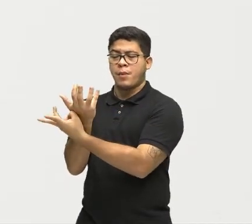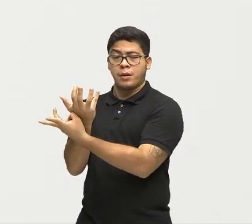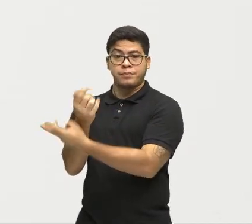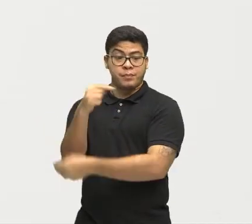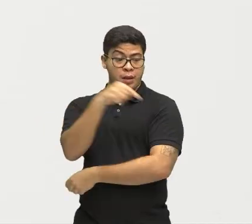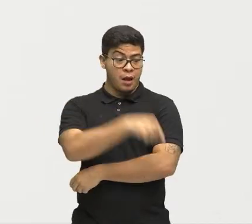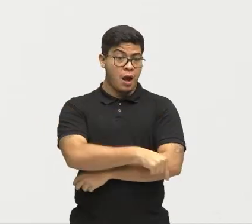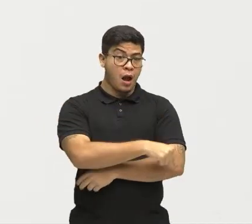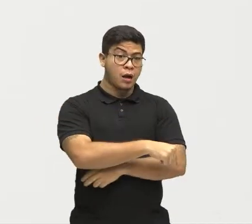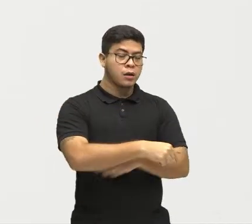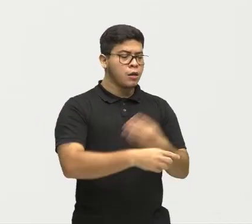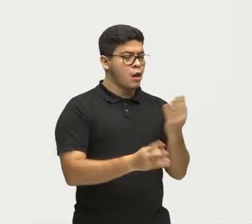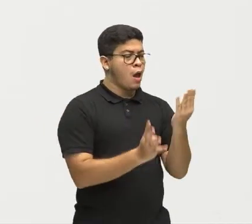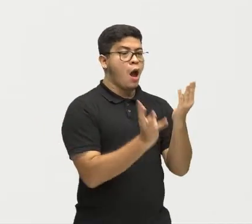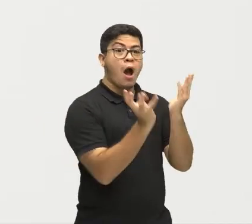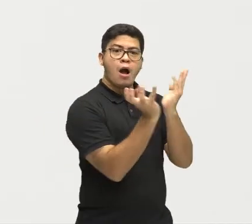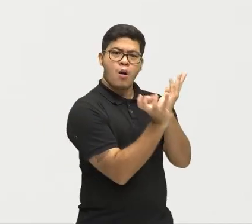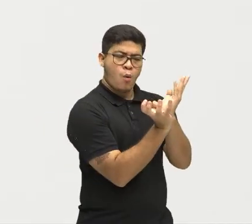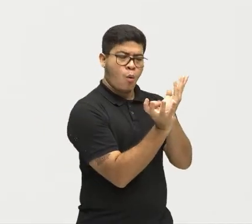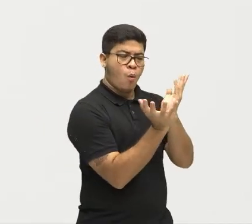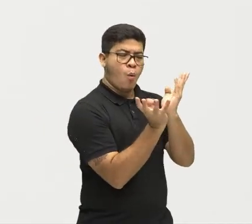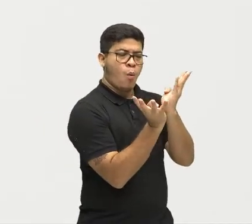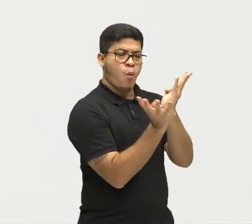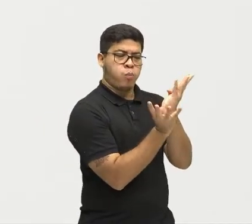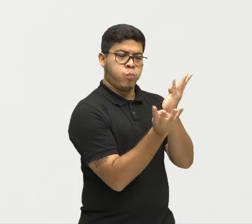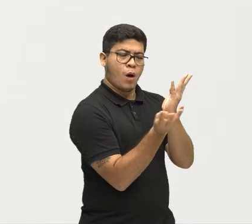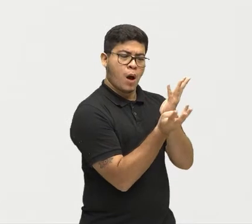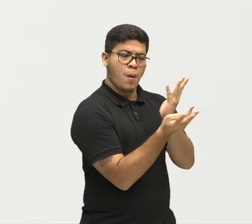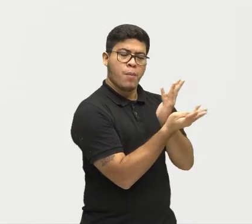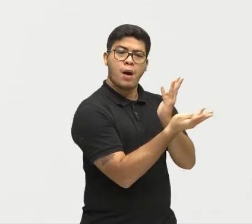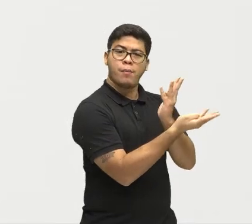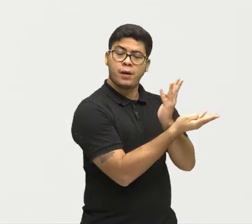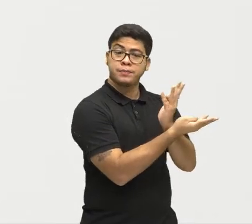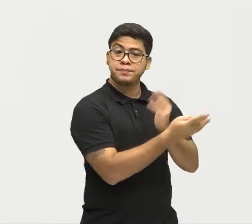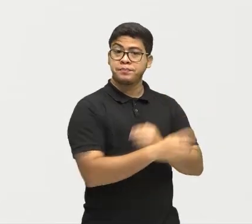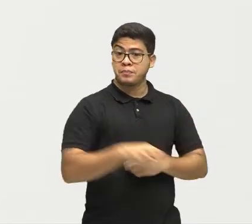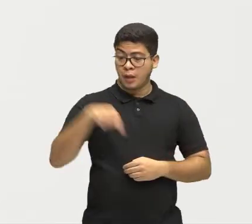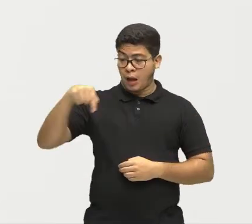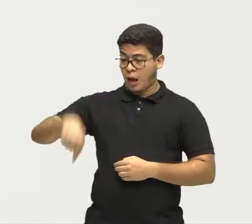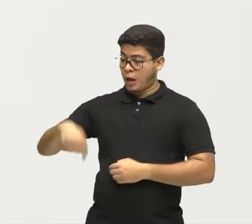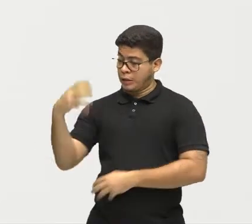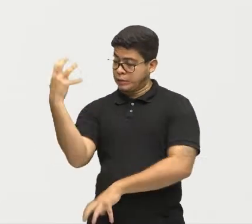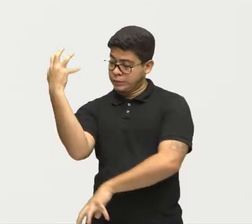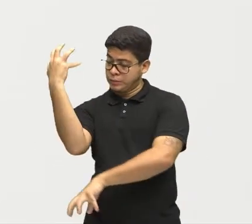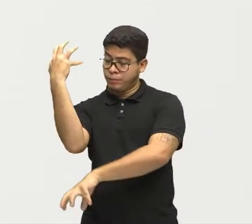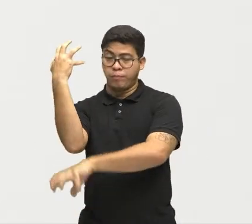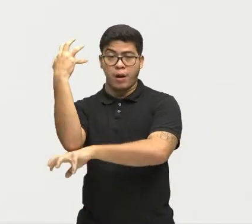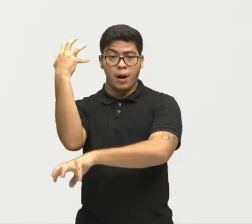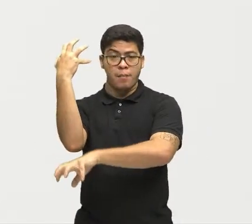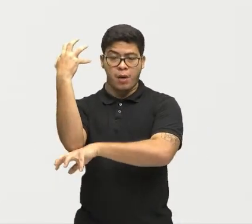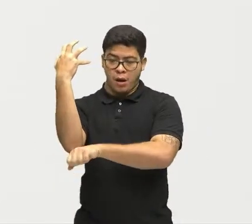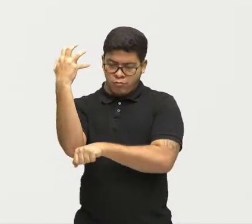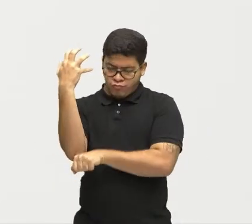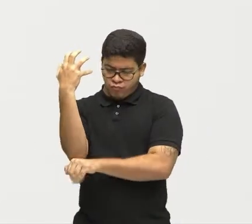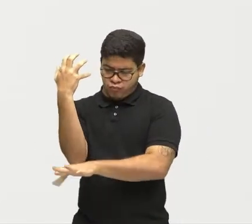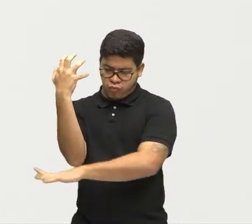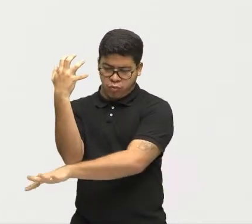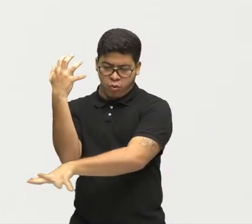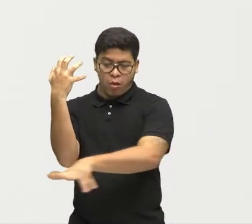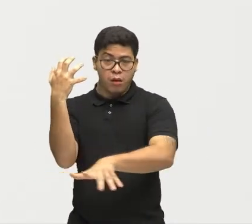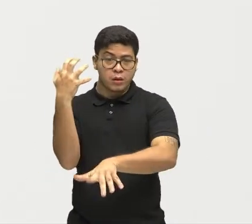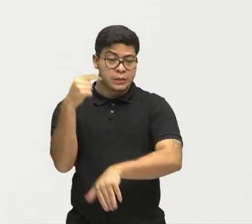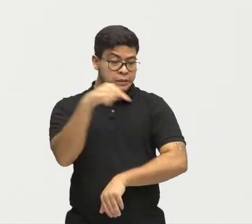5 carpelos. Raiz fasciculada e na dicotiledônea pivotante